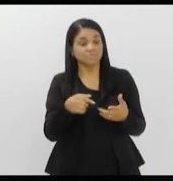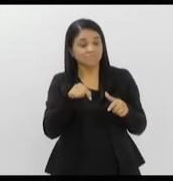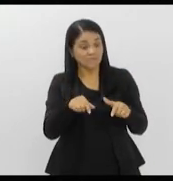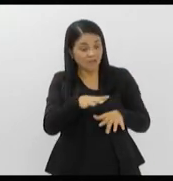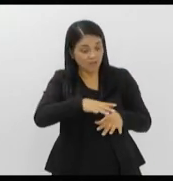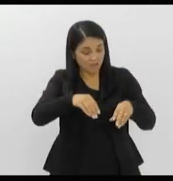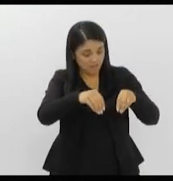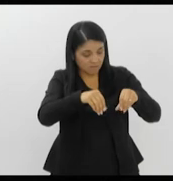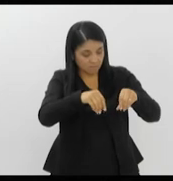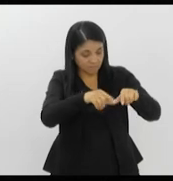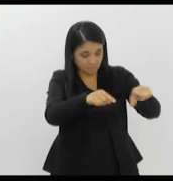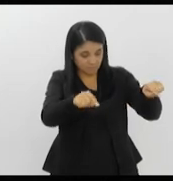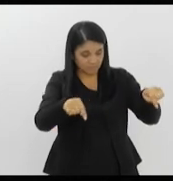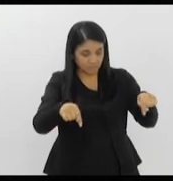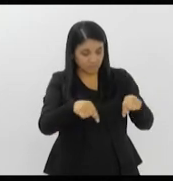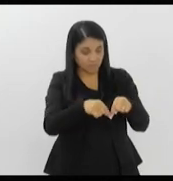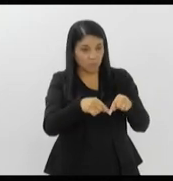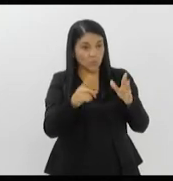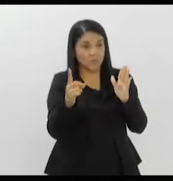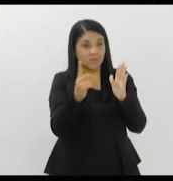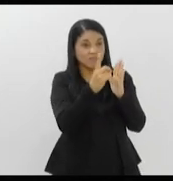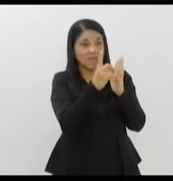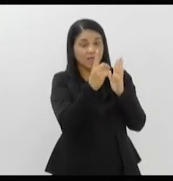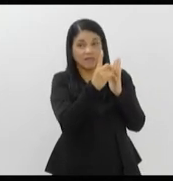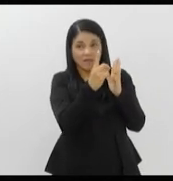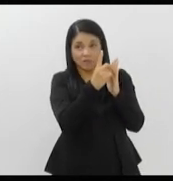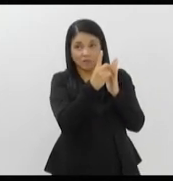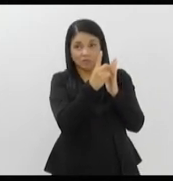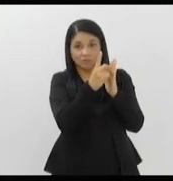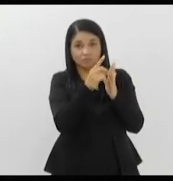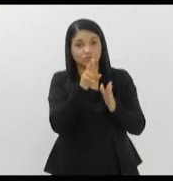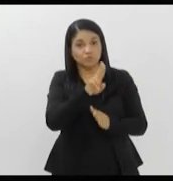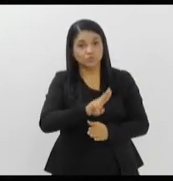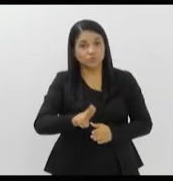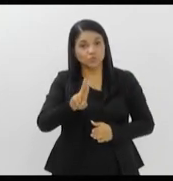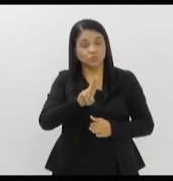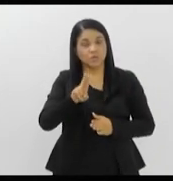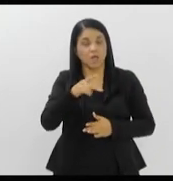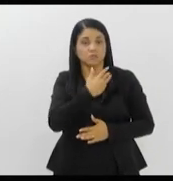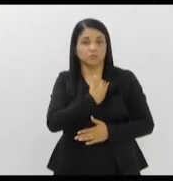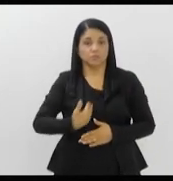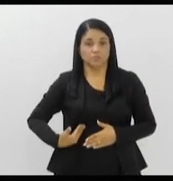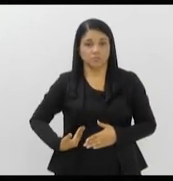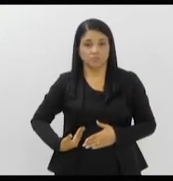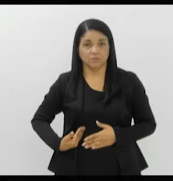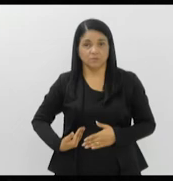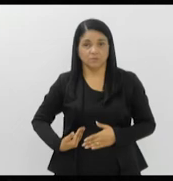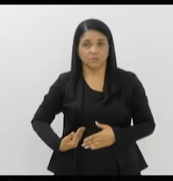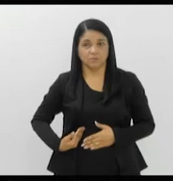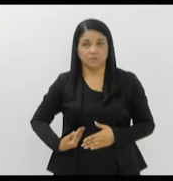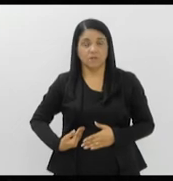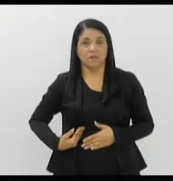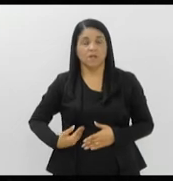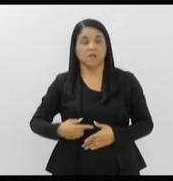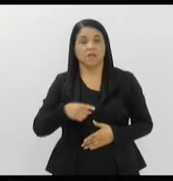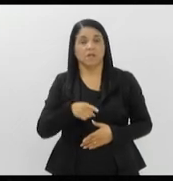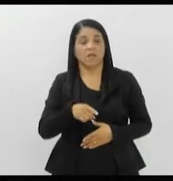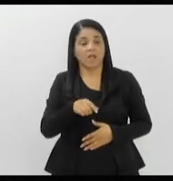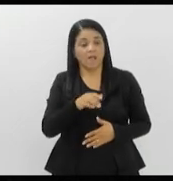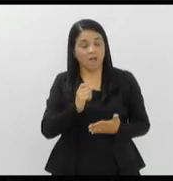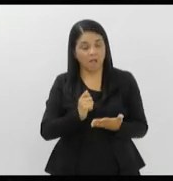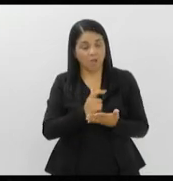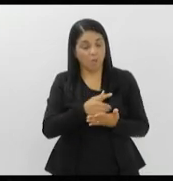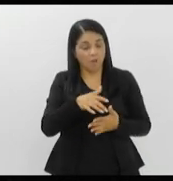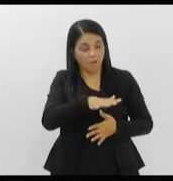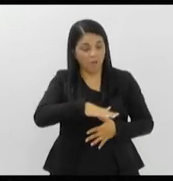desapropriação comum, ele está fazendo o decreto de utilidade pública. Porque quem vai adquirir a área vai